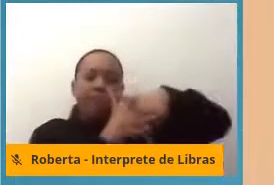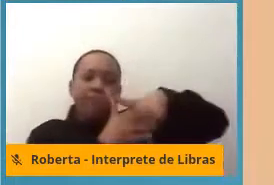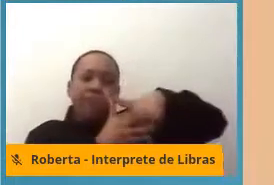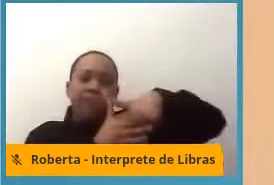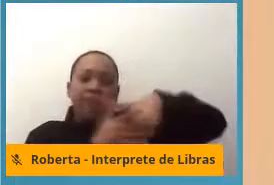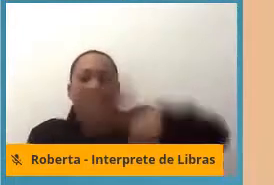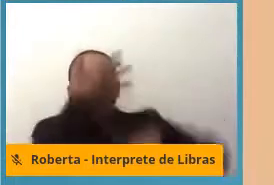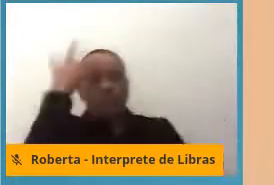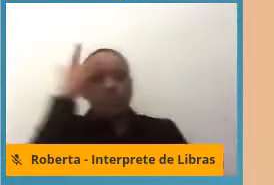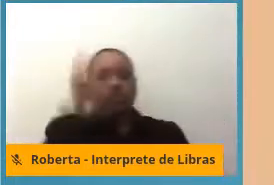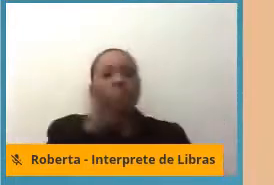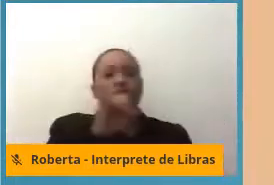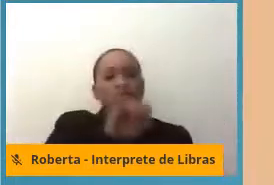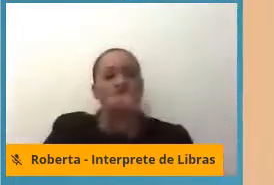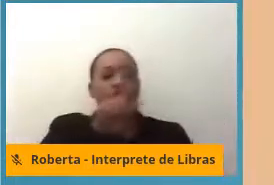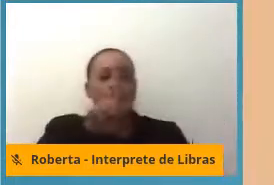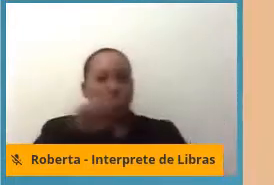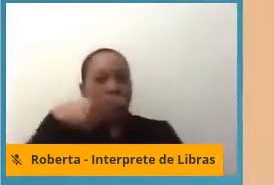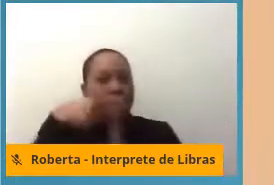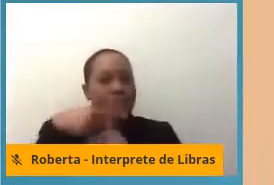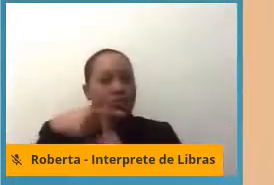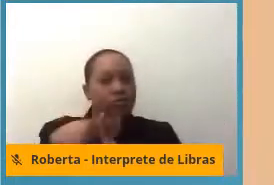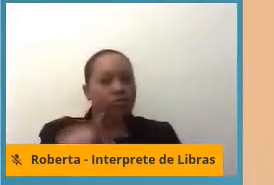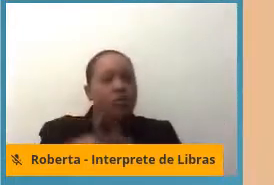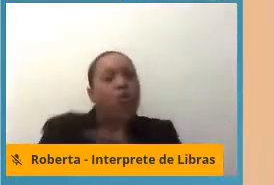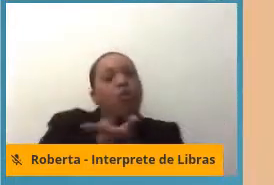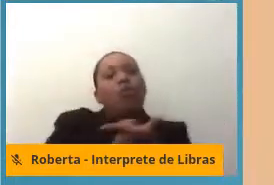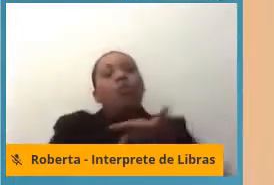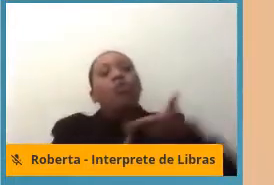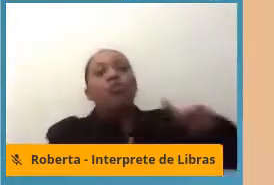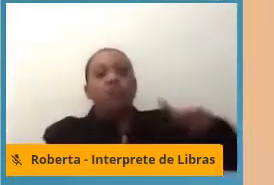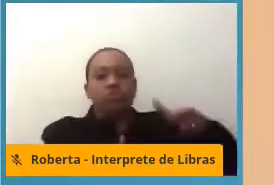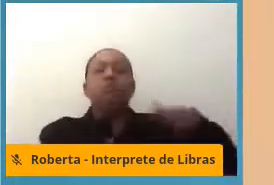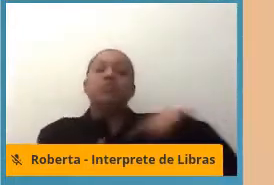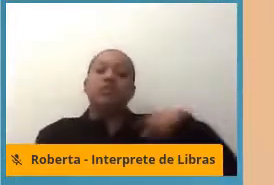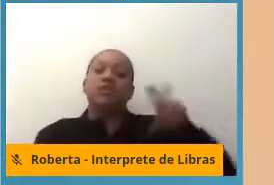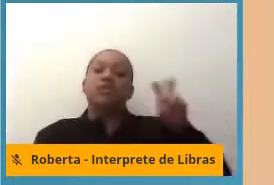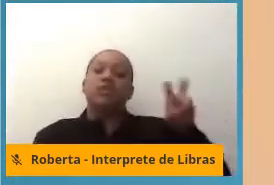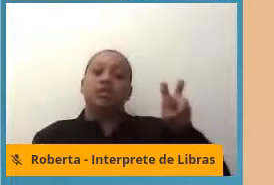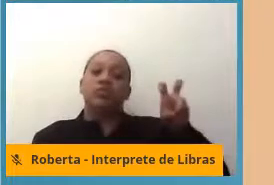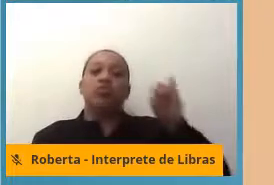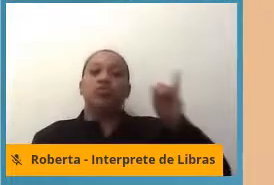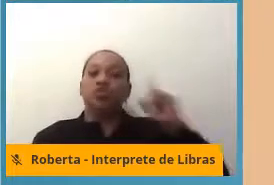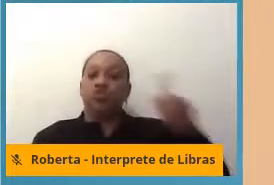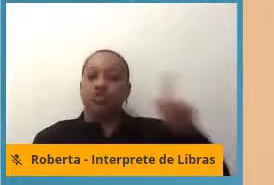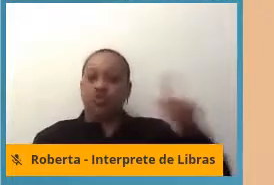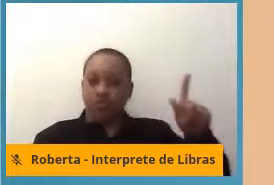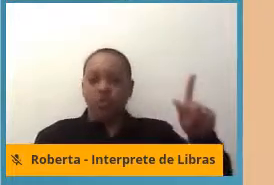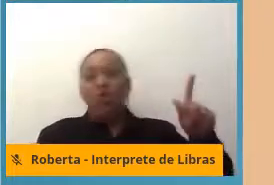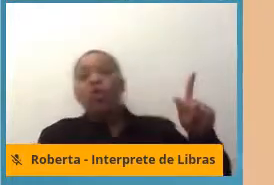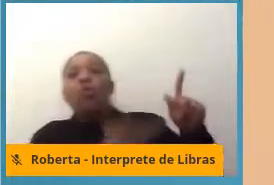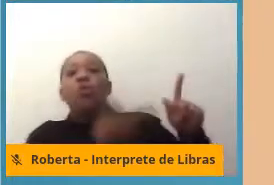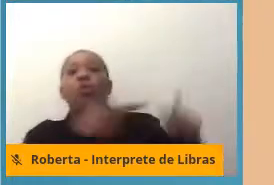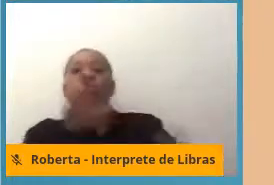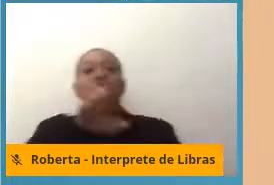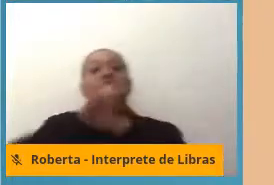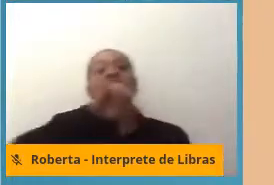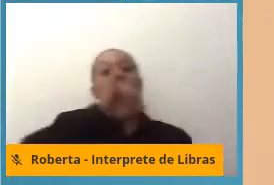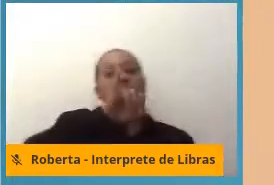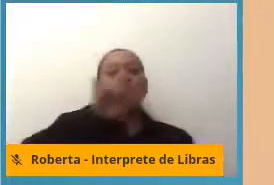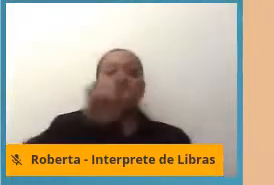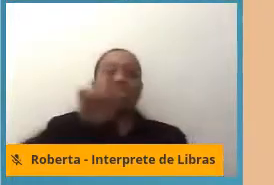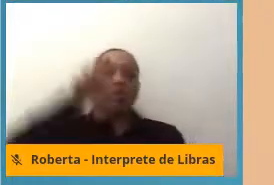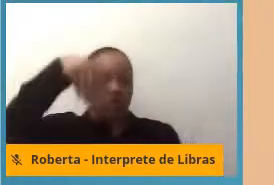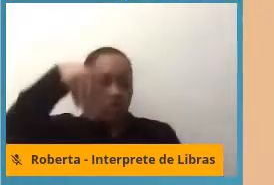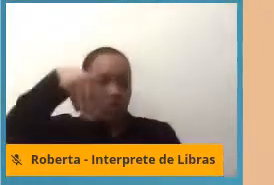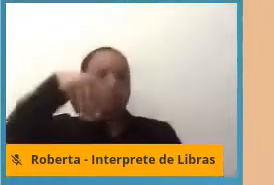né? Outras pessoas com 5 e era só IgG. E outras que têm IgM e IgG. Mas 170, a gente sabe que isso